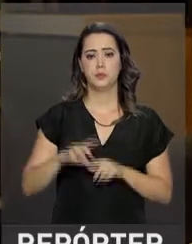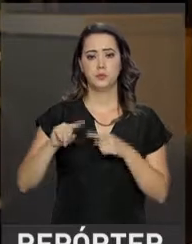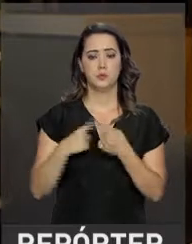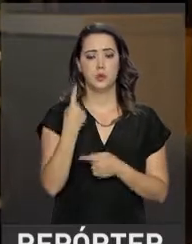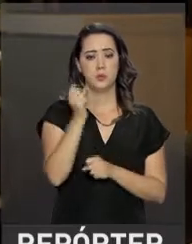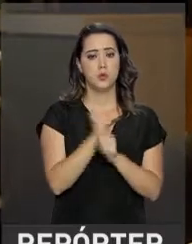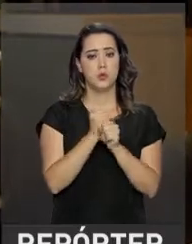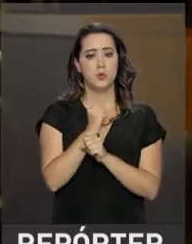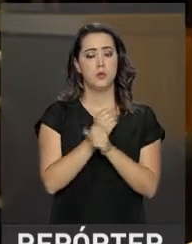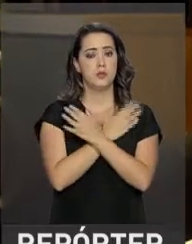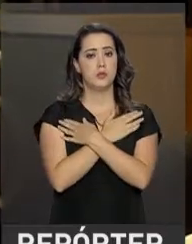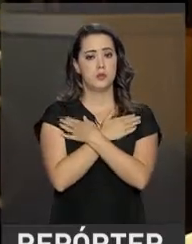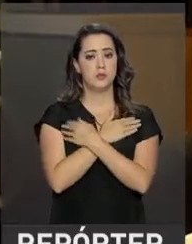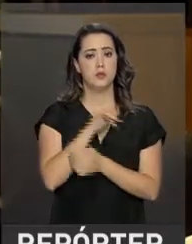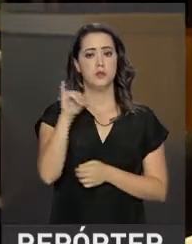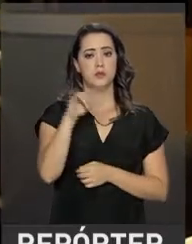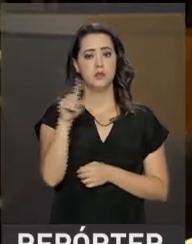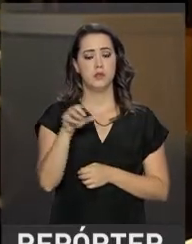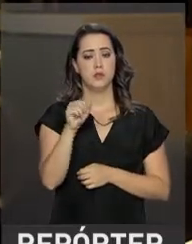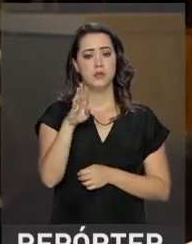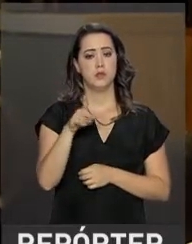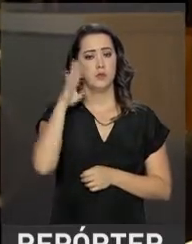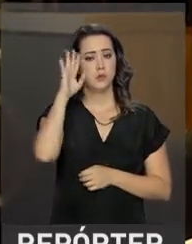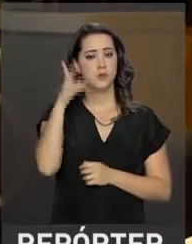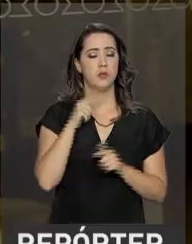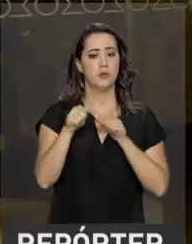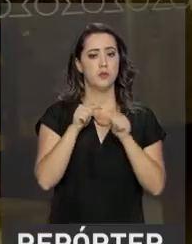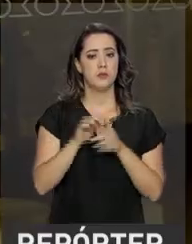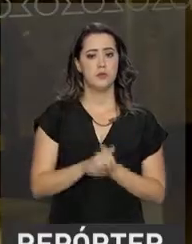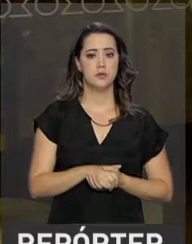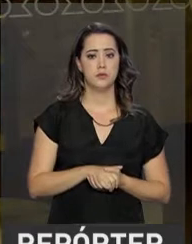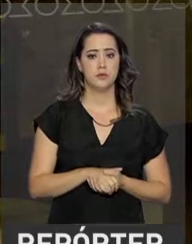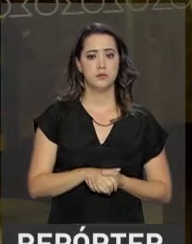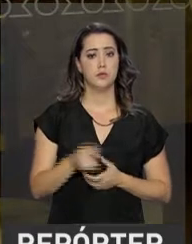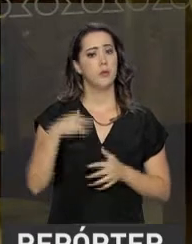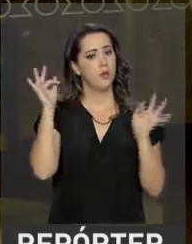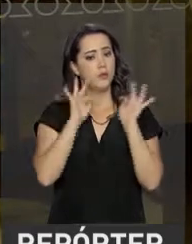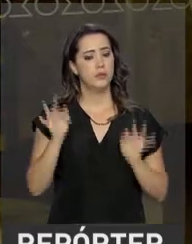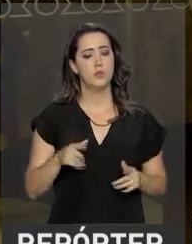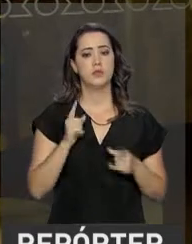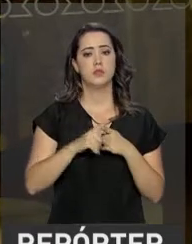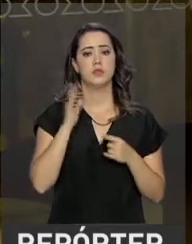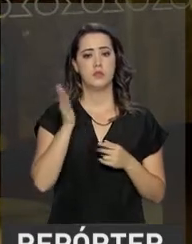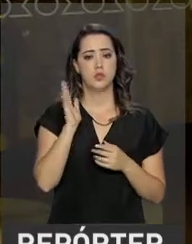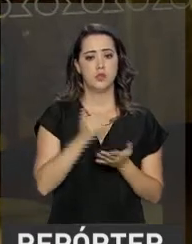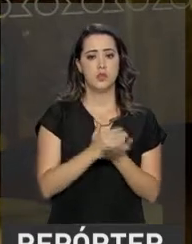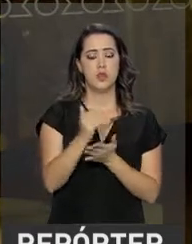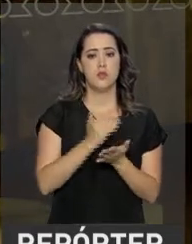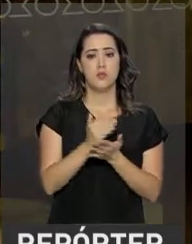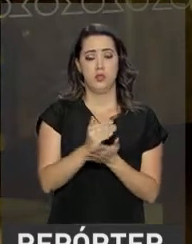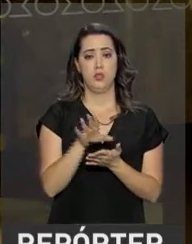1 ano desempregada, Isabel Martins Sampaio conseguiu o tão sonhado emprego. Ah, eu estou muito feliz, inclusive eu já me matriculei